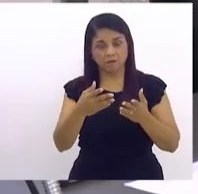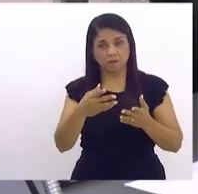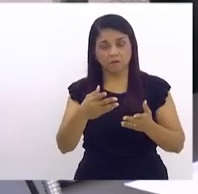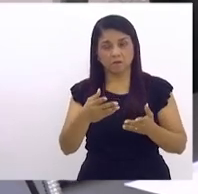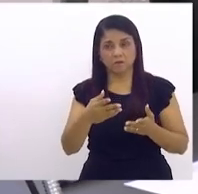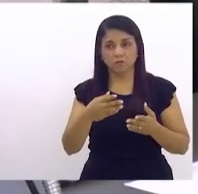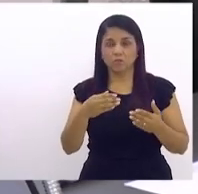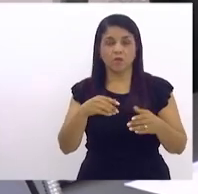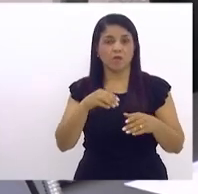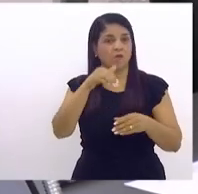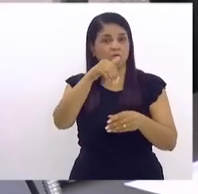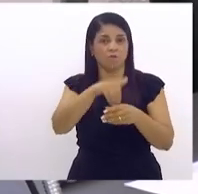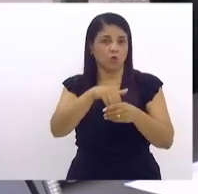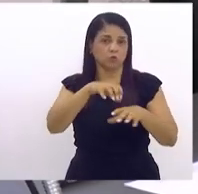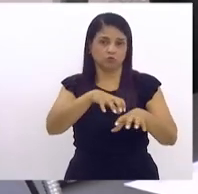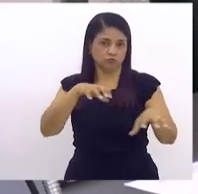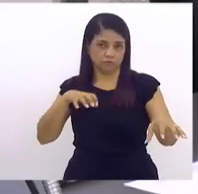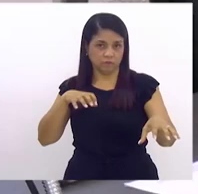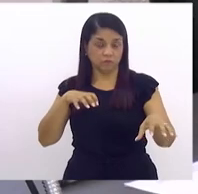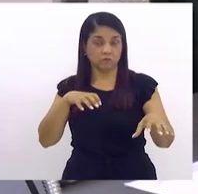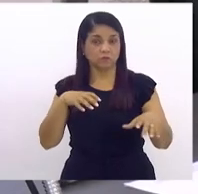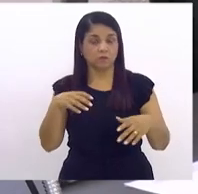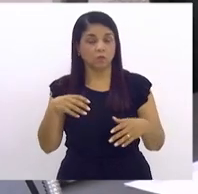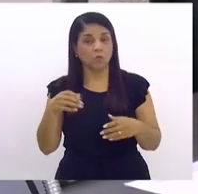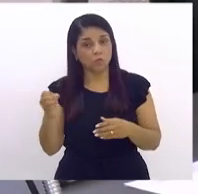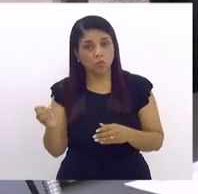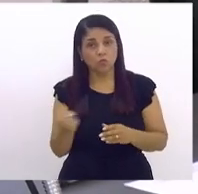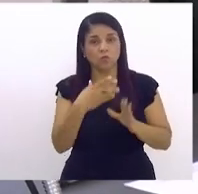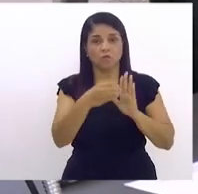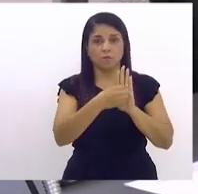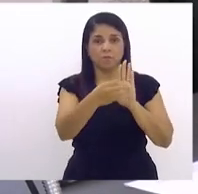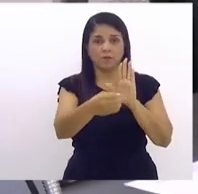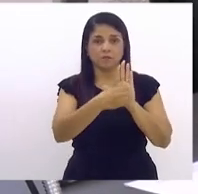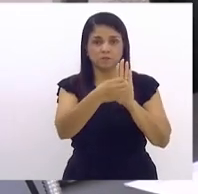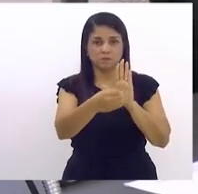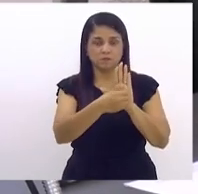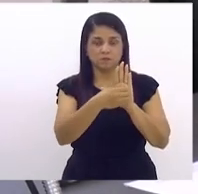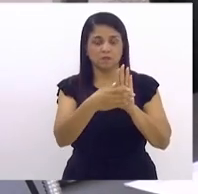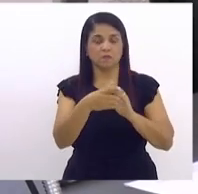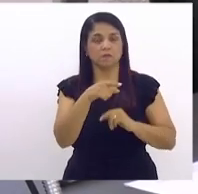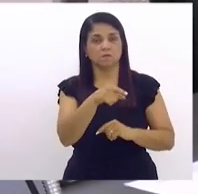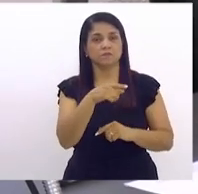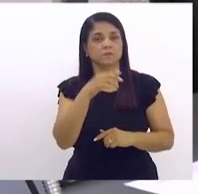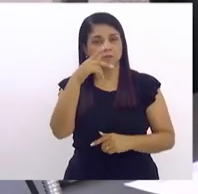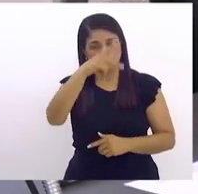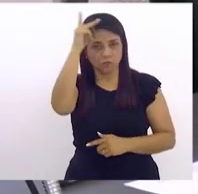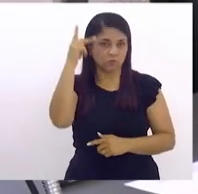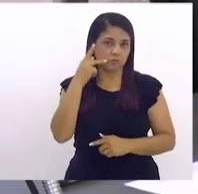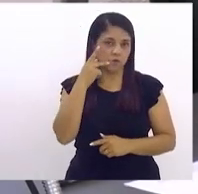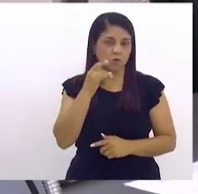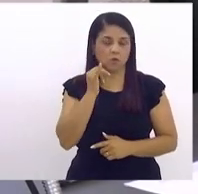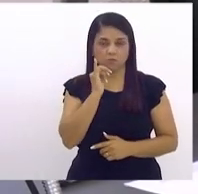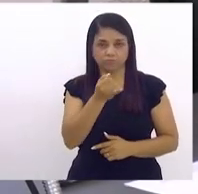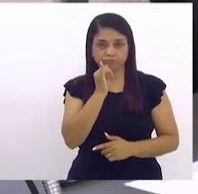voto divergente, é o novo parecer do novo relator. Então, designar o deputado Luiz Paulo para parecer.